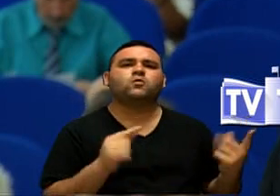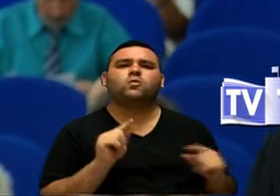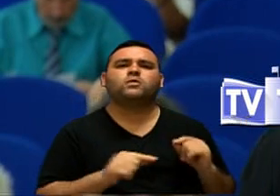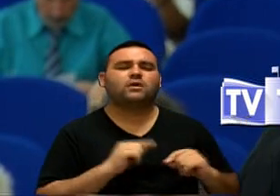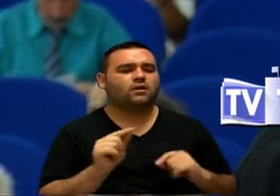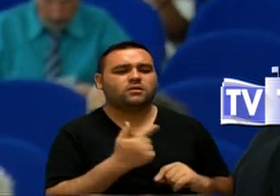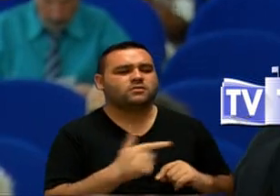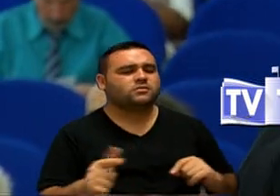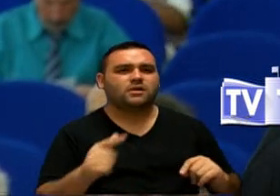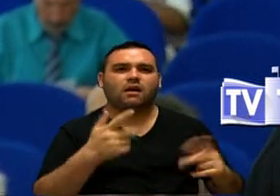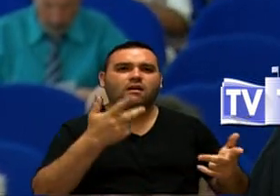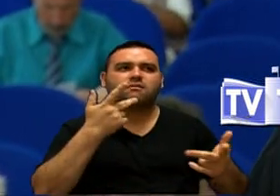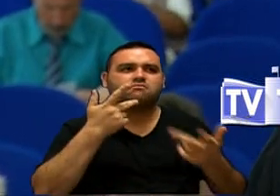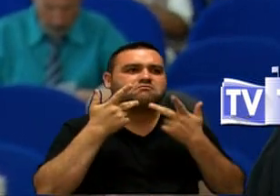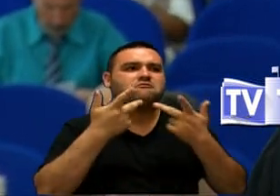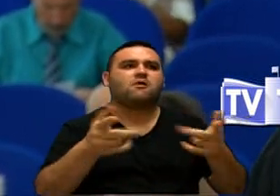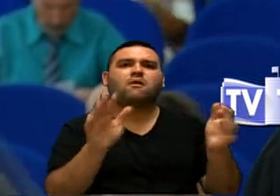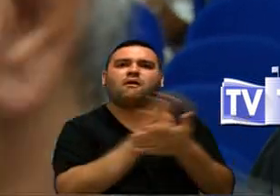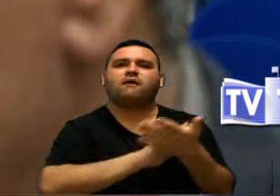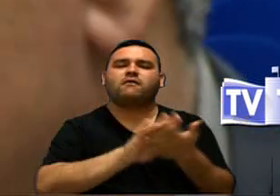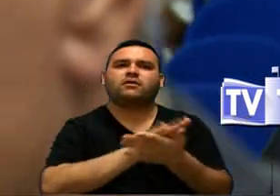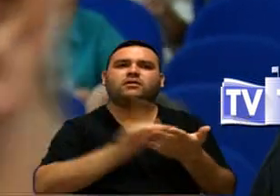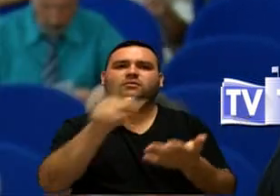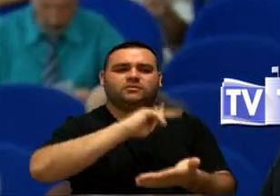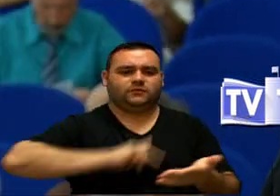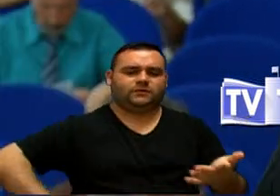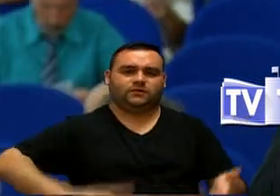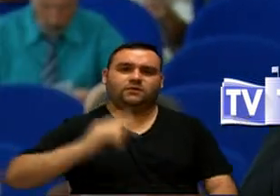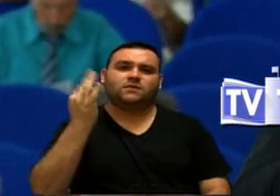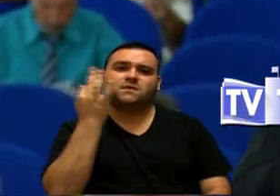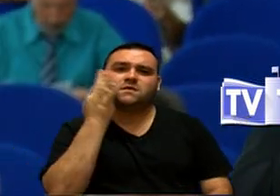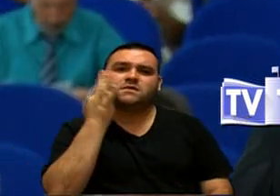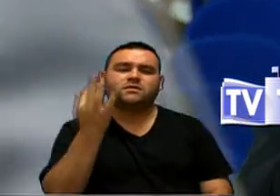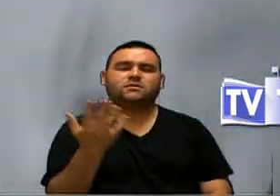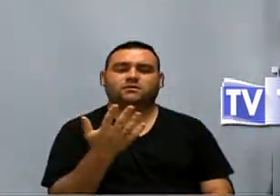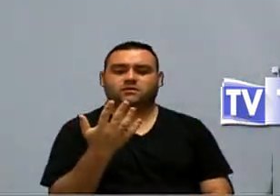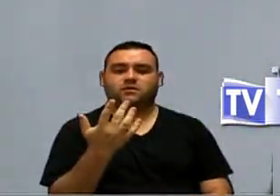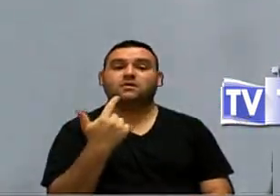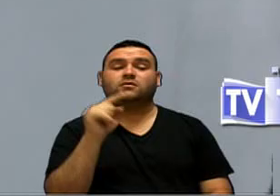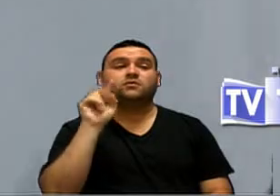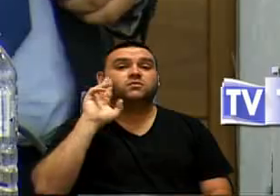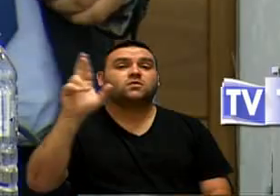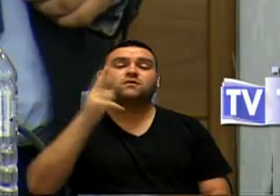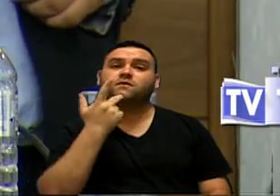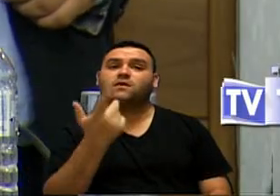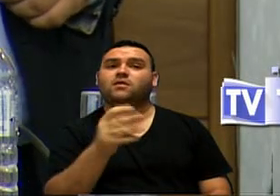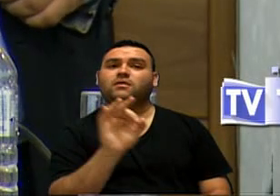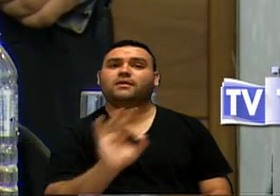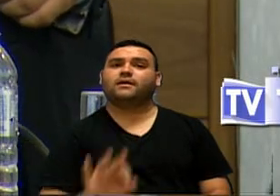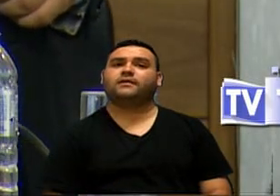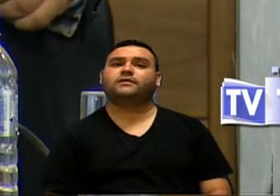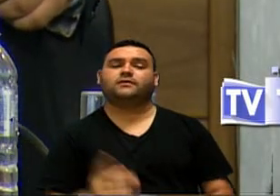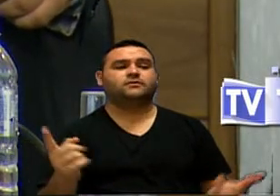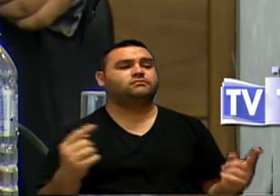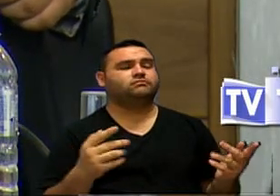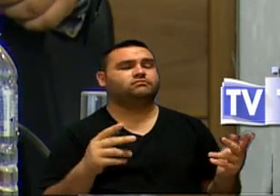haver tido manifestação de Vossa Excelência, presidente Dini. O que causou estranheza é o senhor não ter se manifestado a respeito